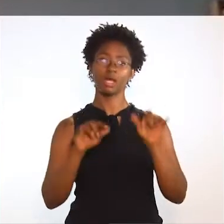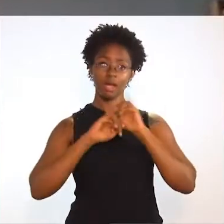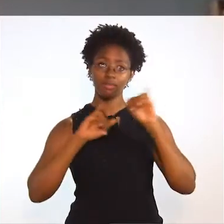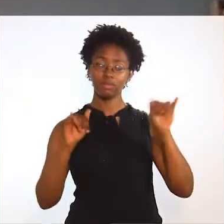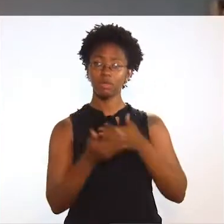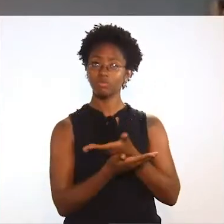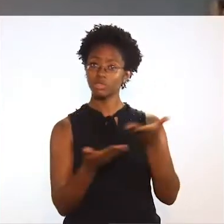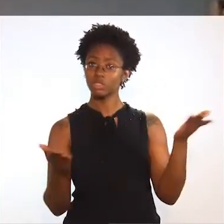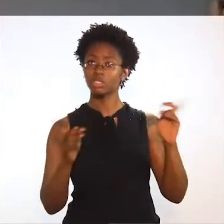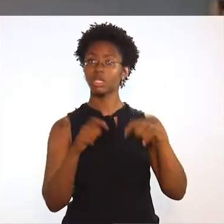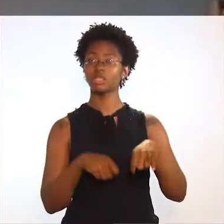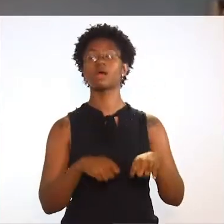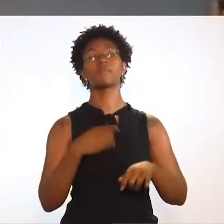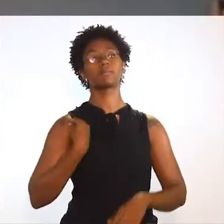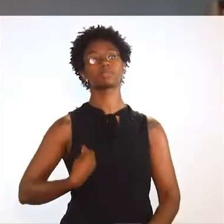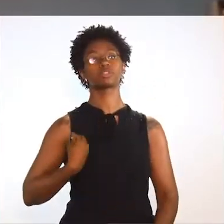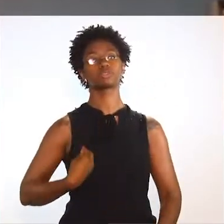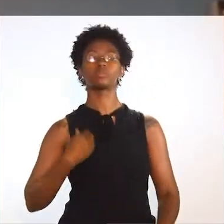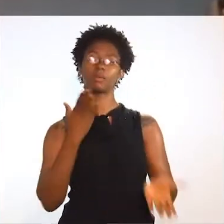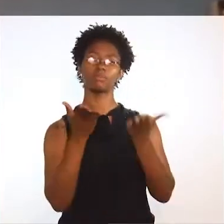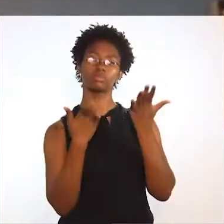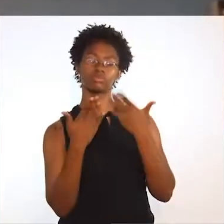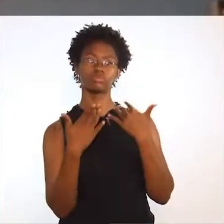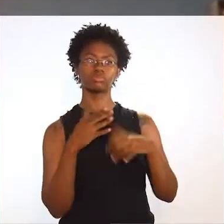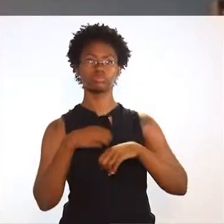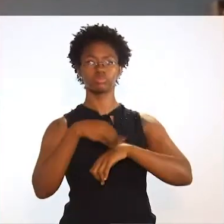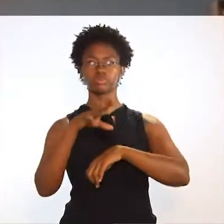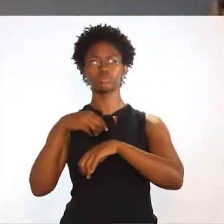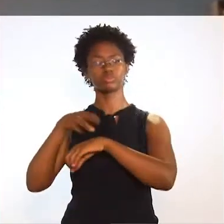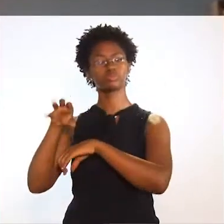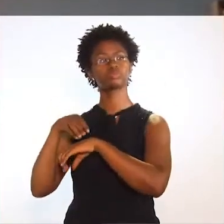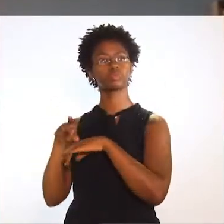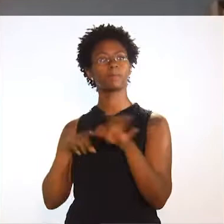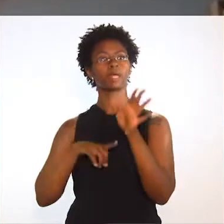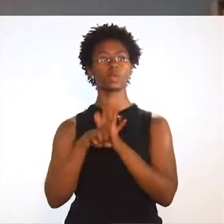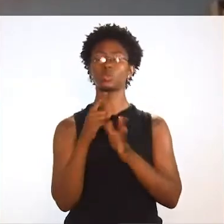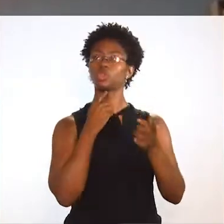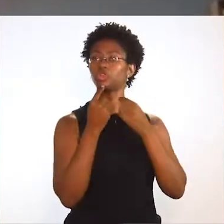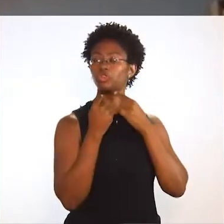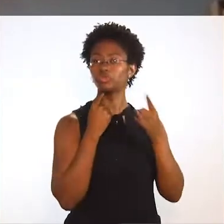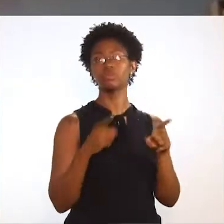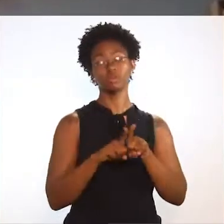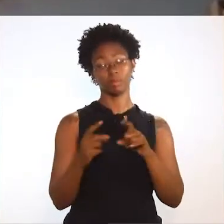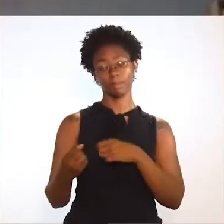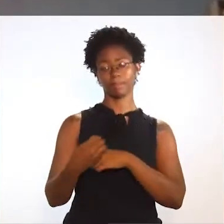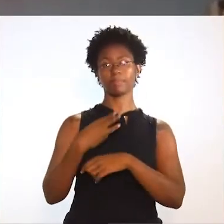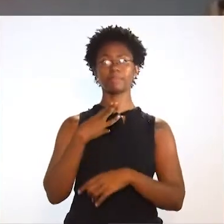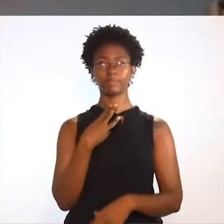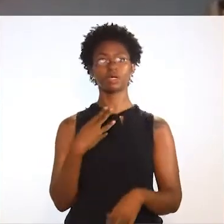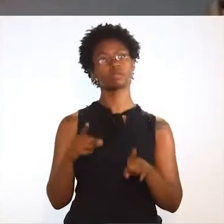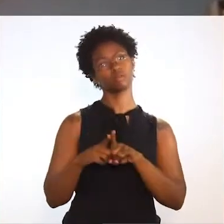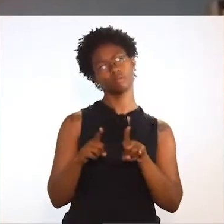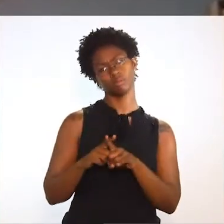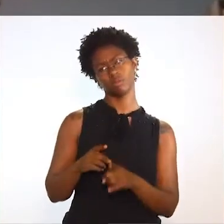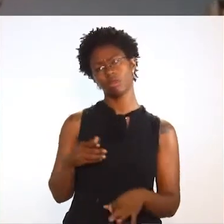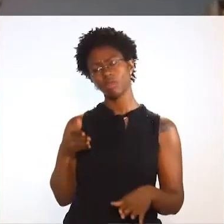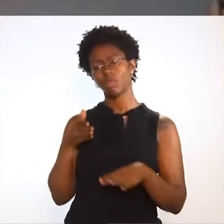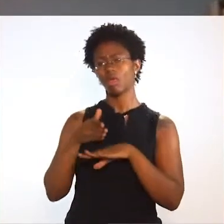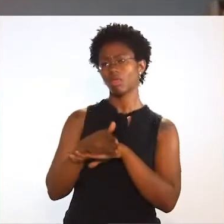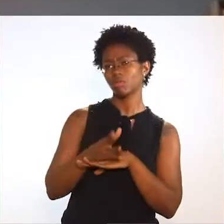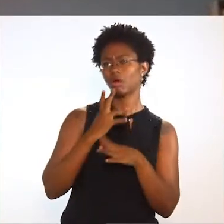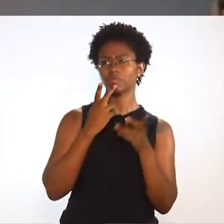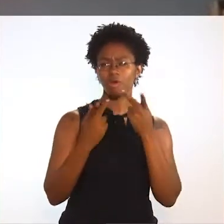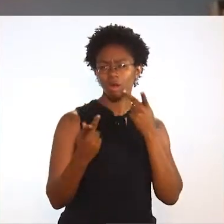podem participar pelo chat, mandar suas mensagens, perguntas, que eu vou estar recebendo tudo aqui e mediando